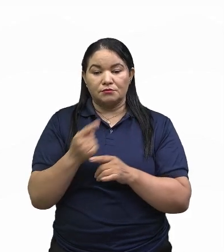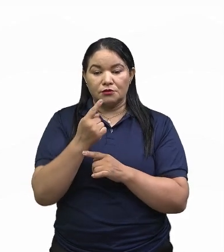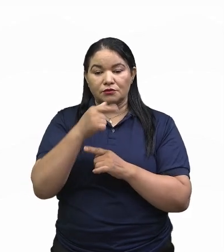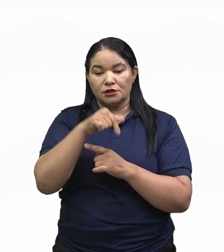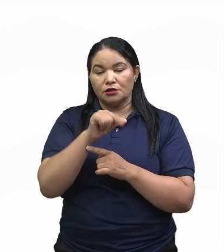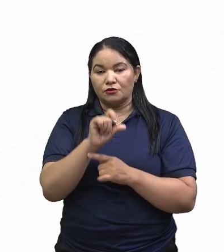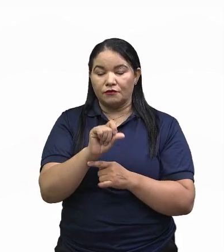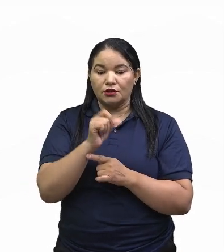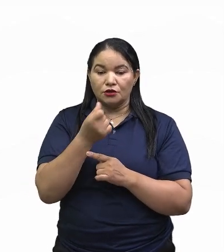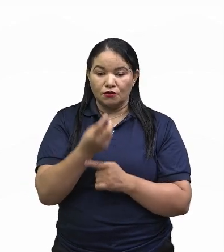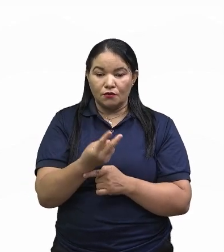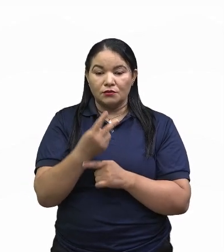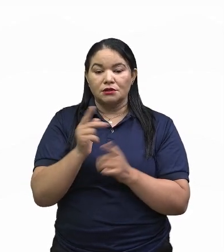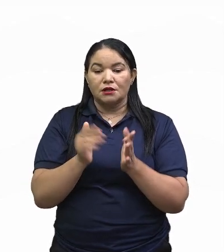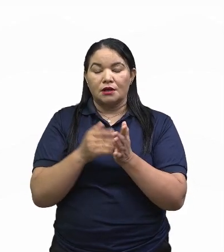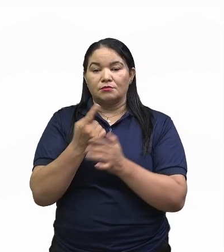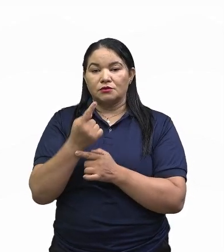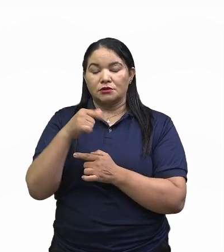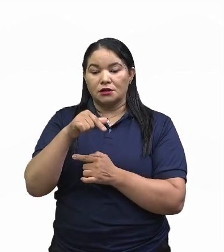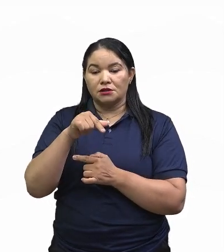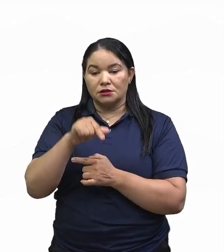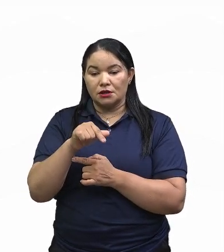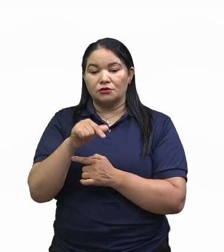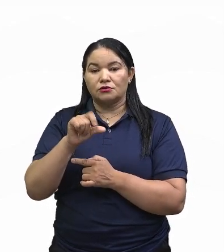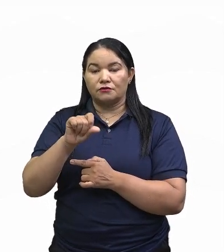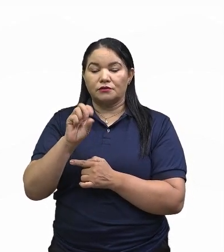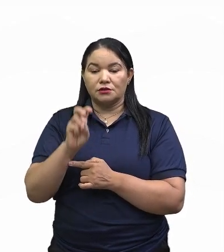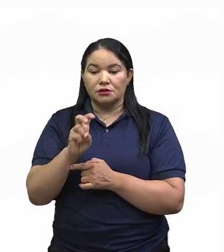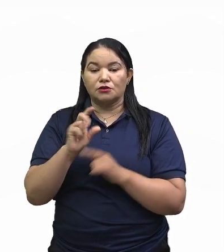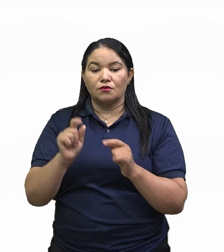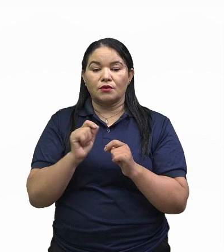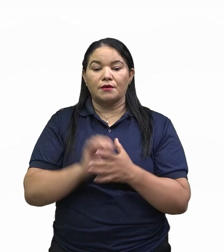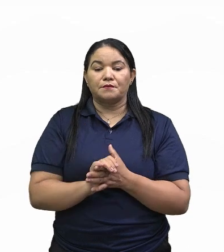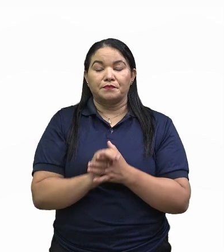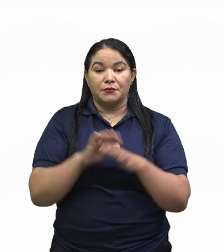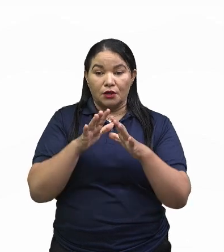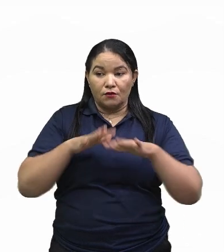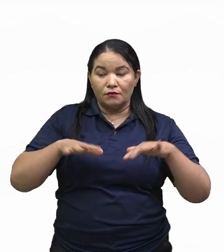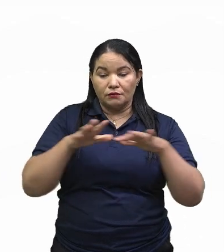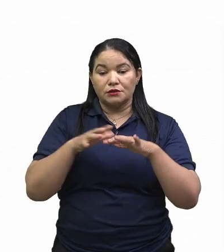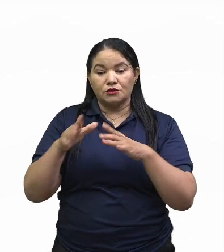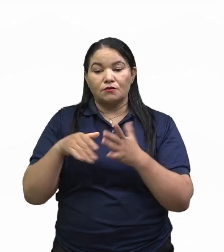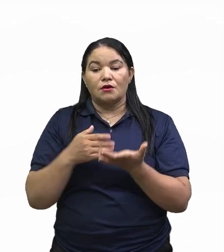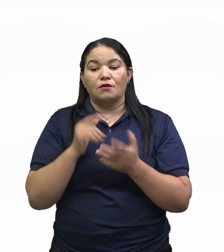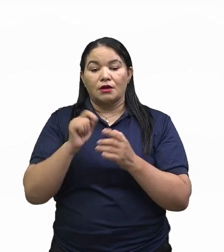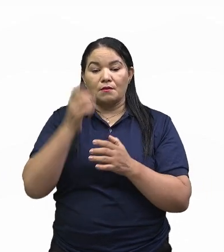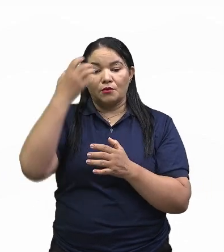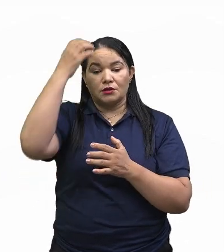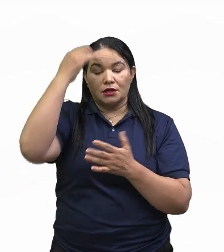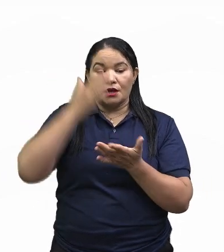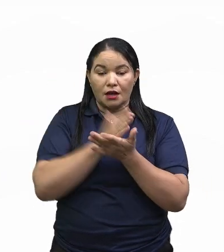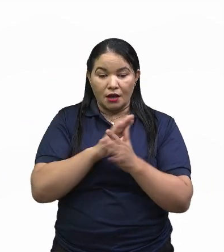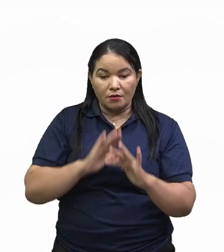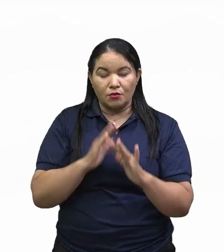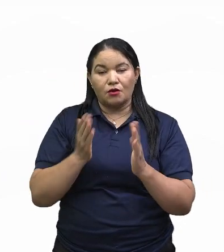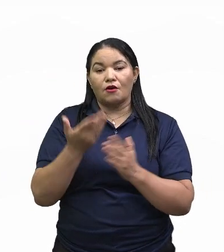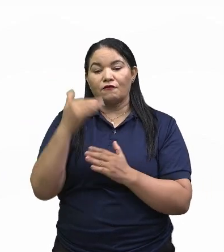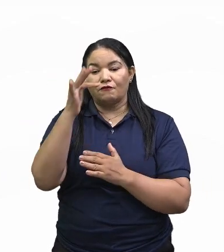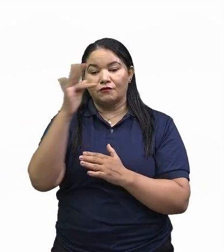Convenção Nacional, quando a monarquia foi abolida de fato e a França se torna, portanto,